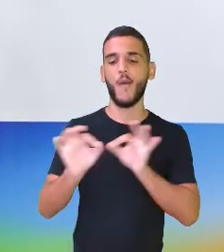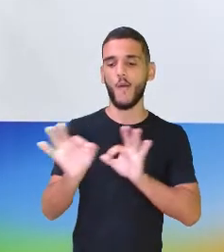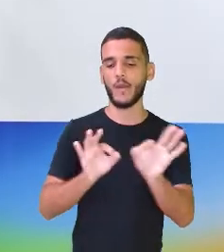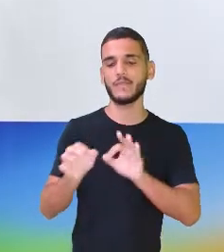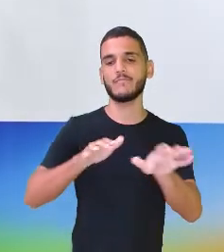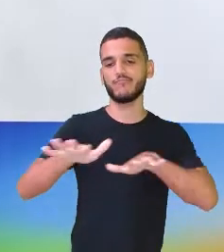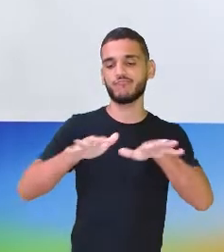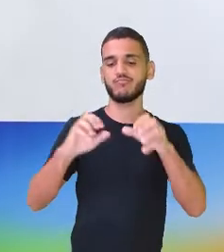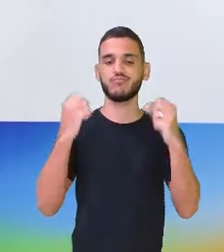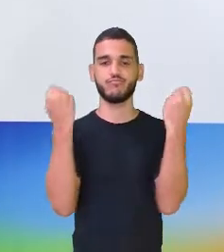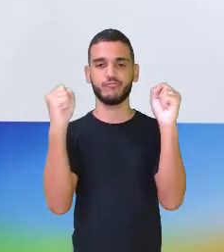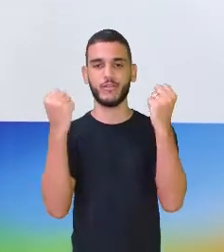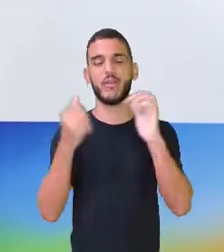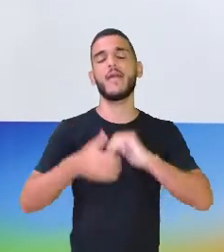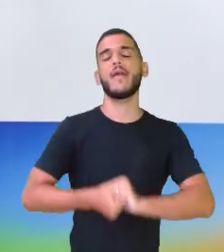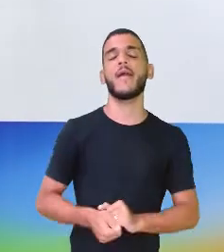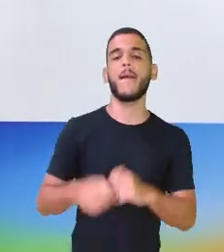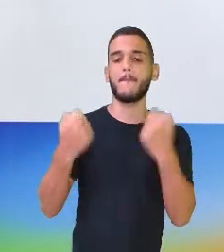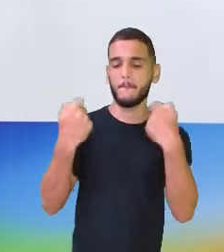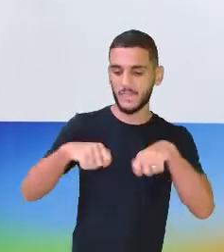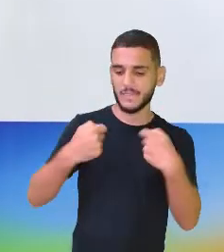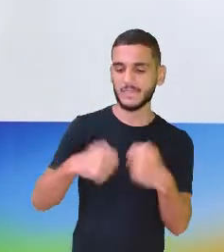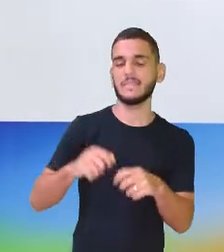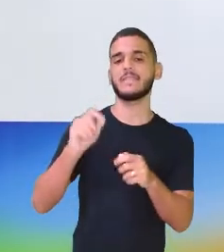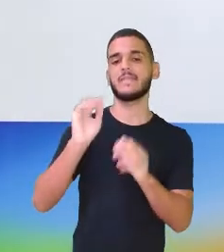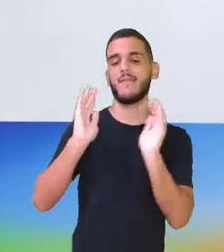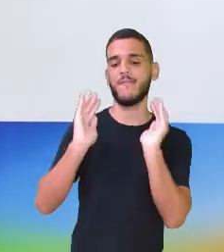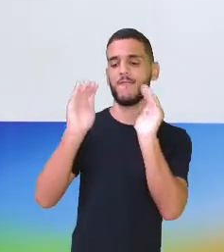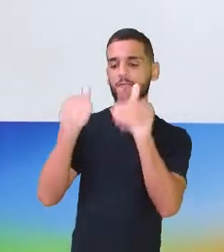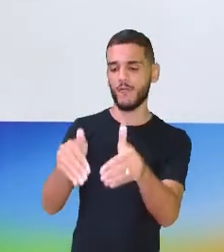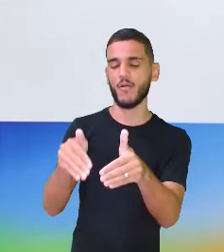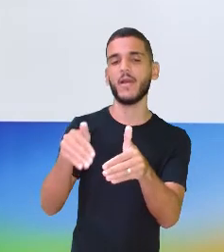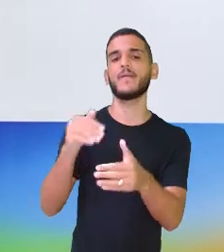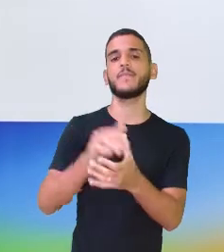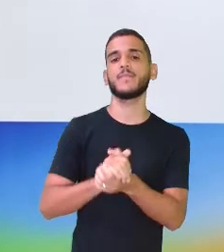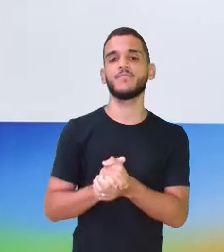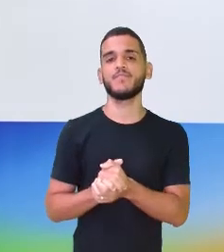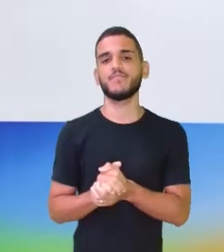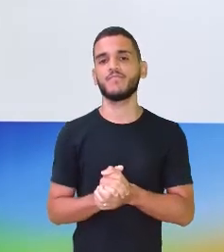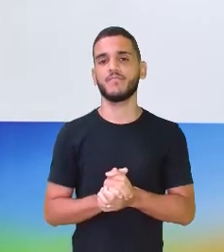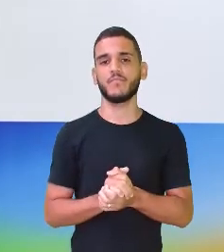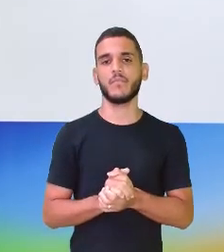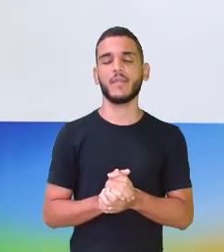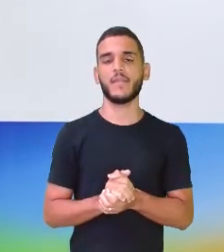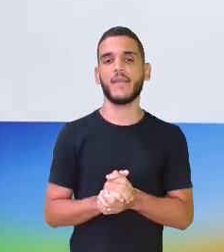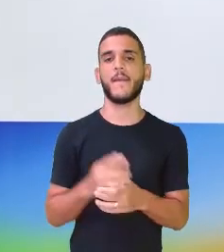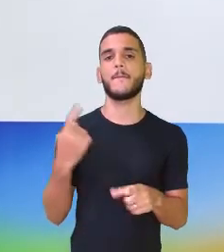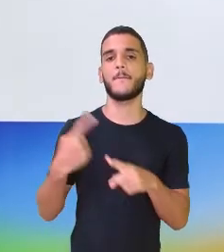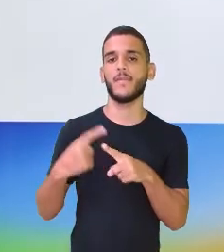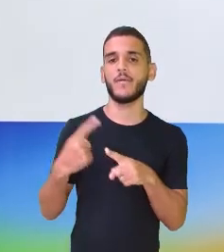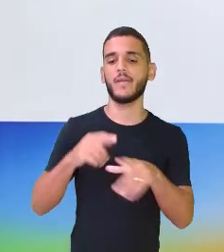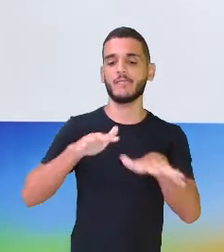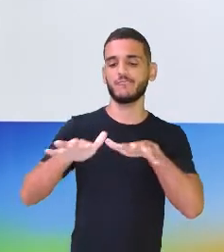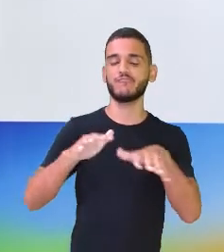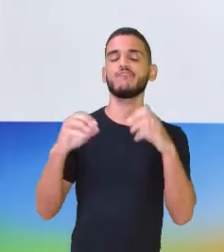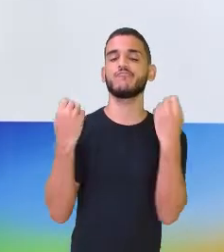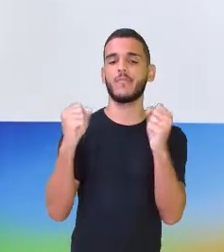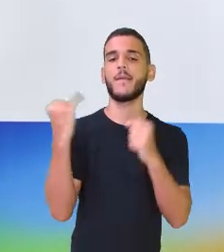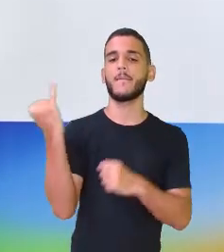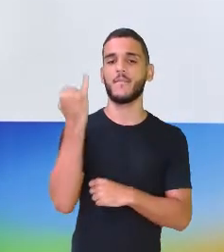motora. Então, a gente precisa desse apanhado para que a gente também dimensione esse trabalho voltado para a coordenação